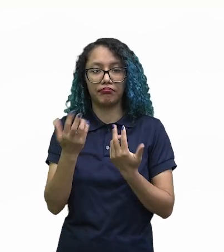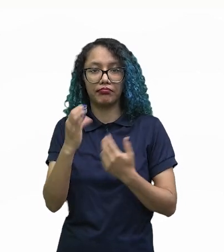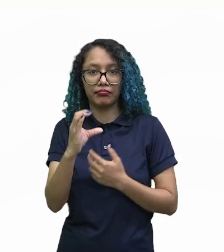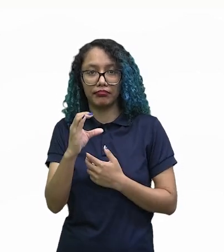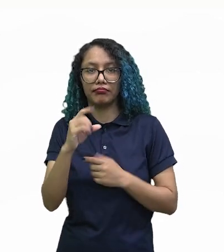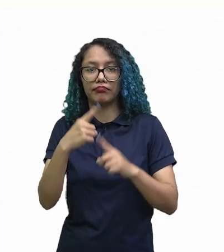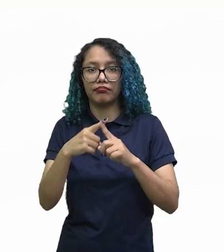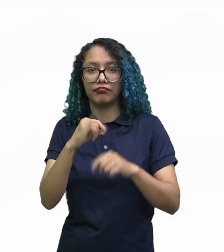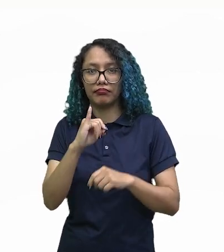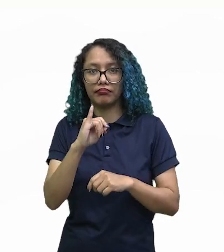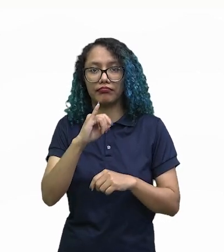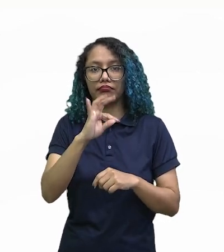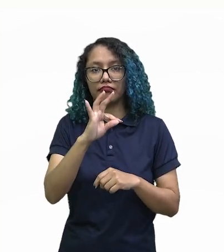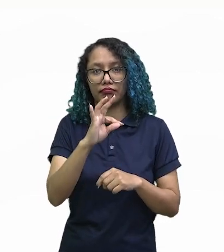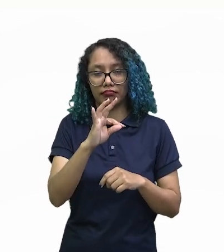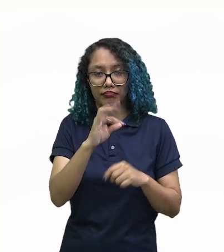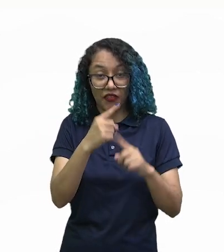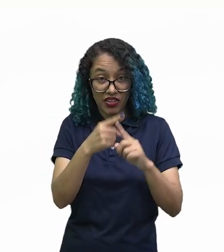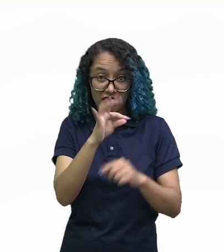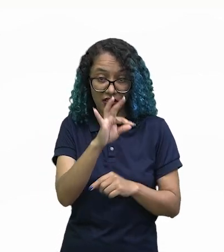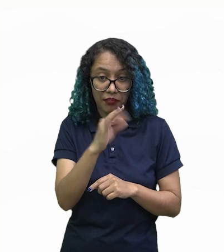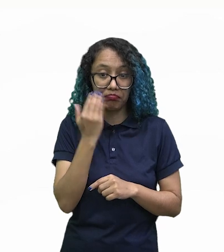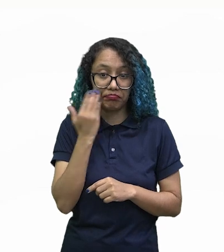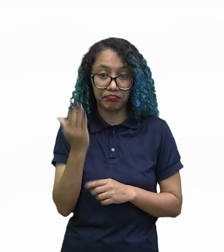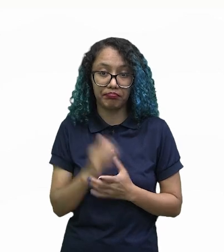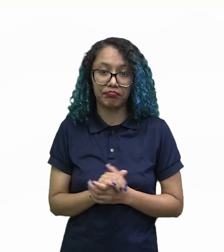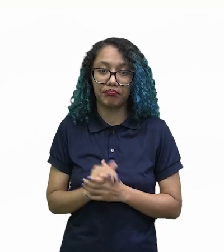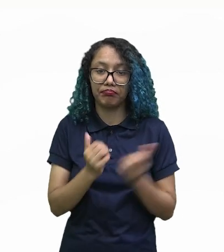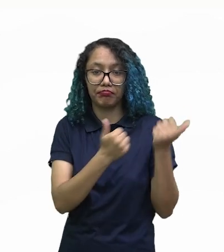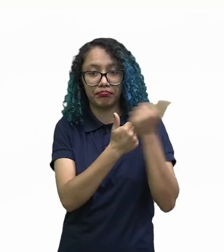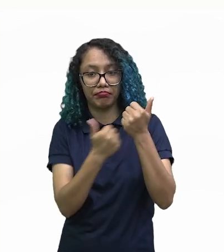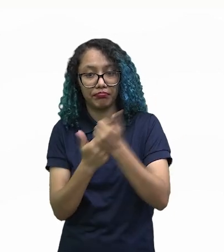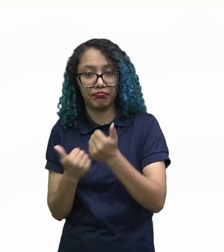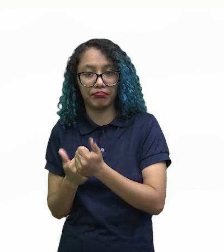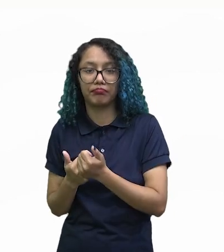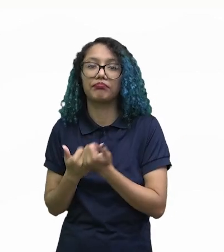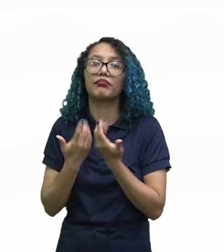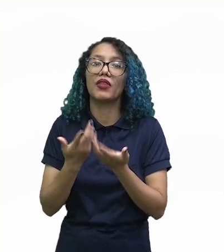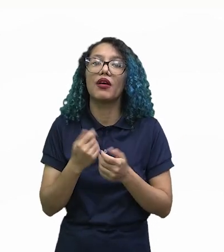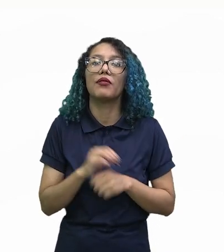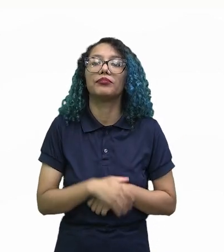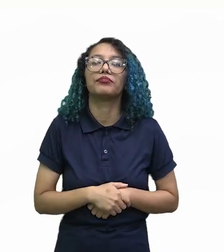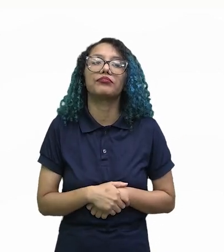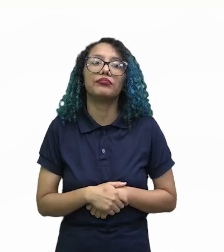multiplicado pelo tempo. Então, você ali vai ter uma cobrança de R$